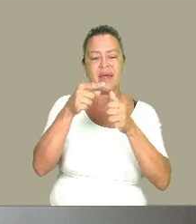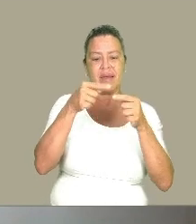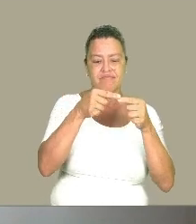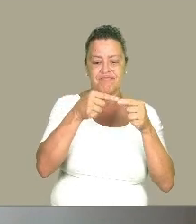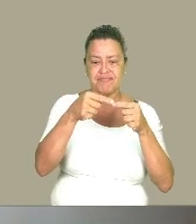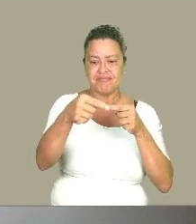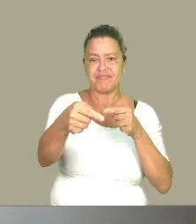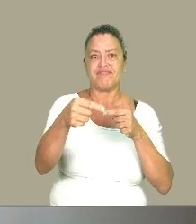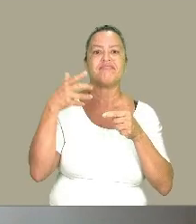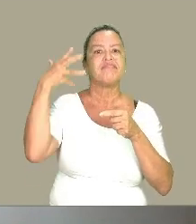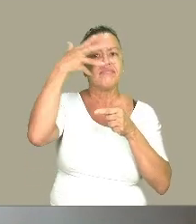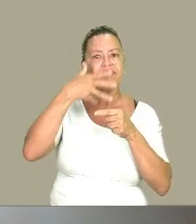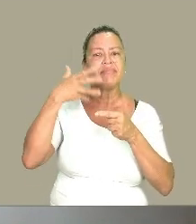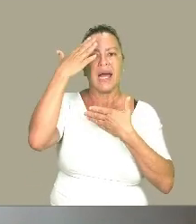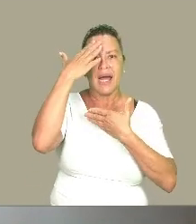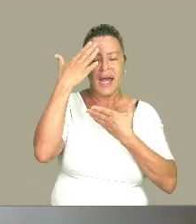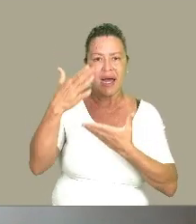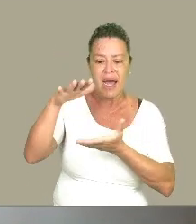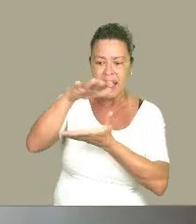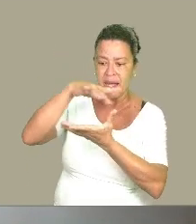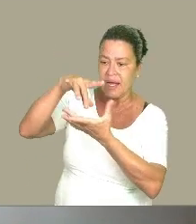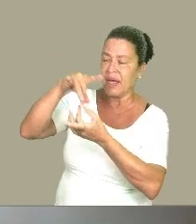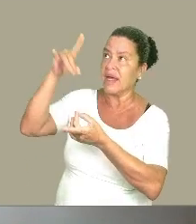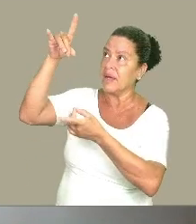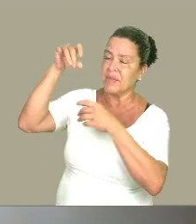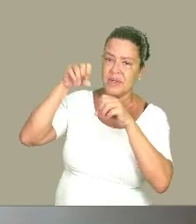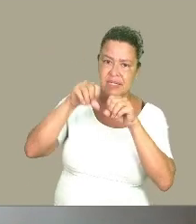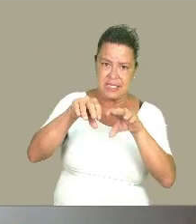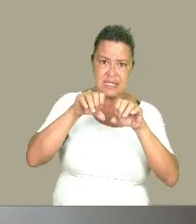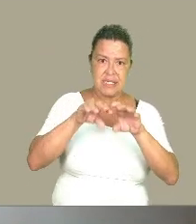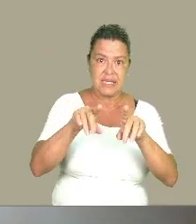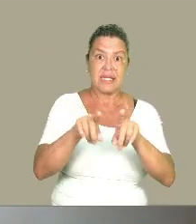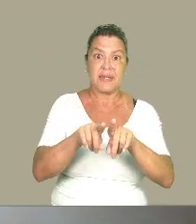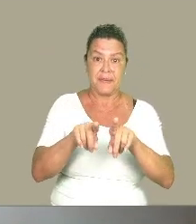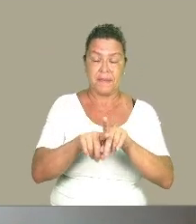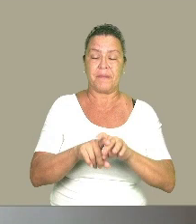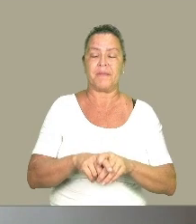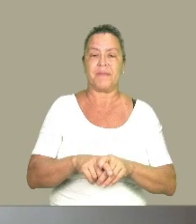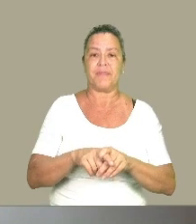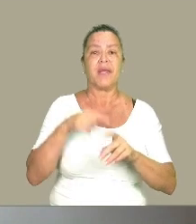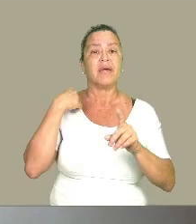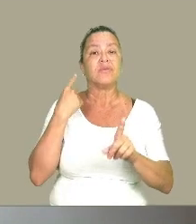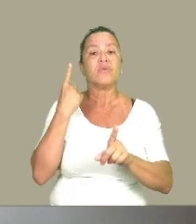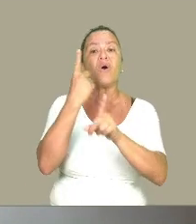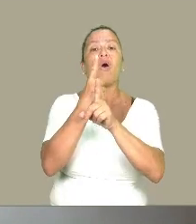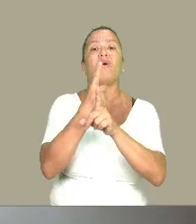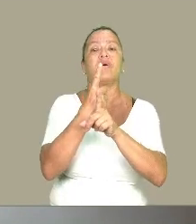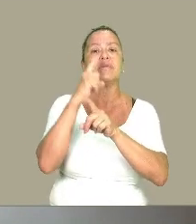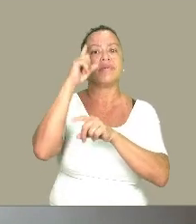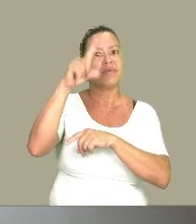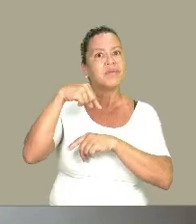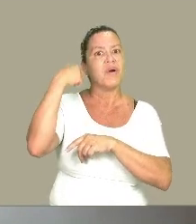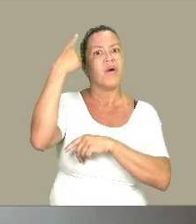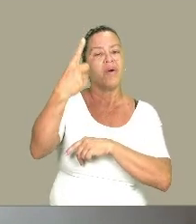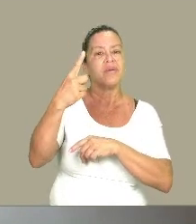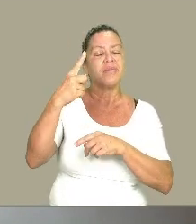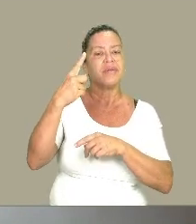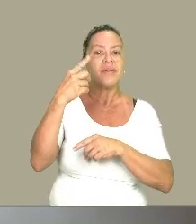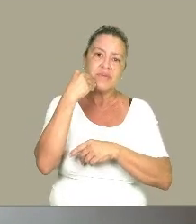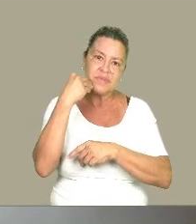palestra, agradecemos a espiritualidade pelos ensinamentos e nos encontramos numa próxima ocasião.